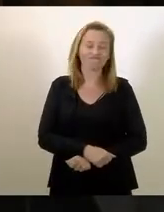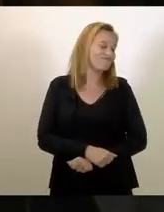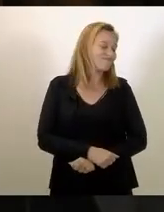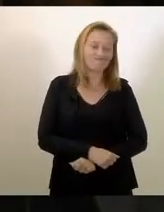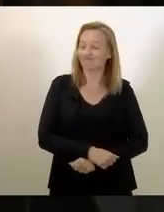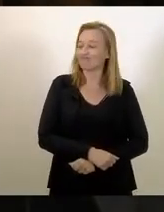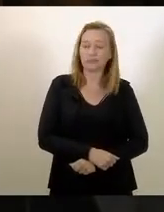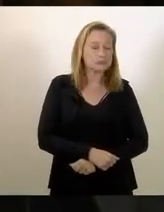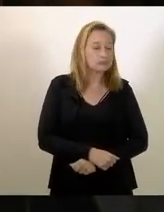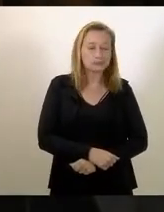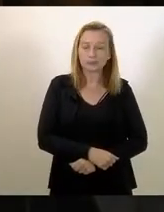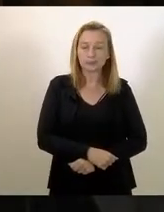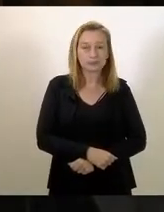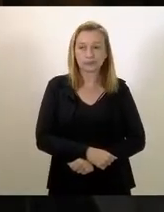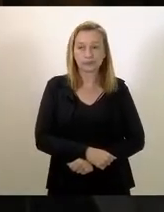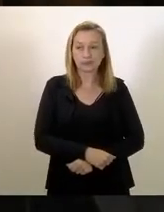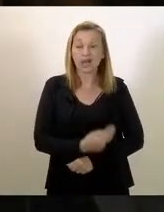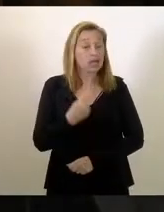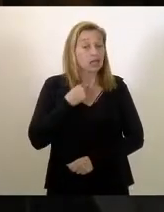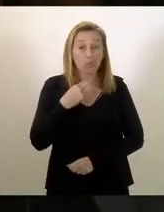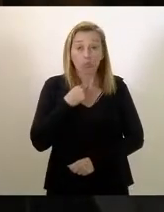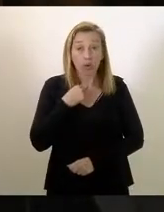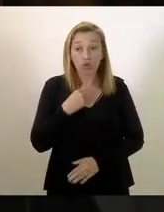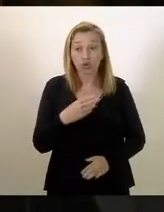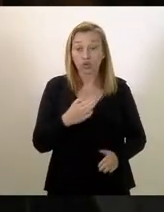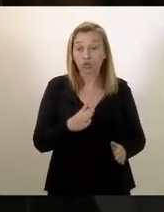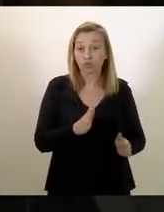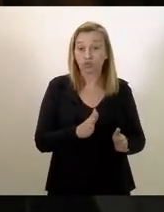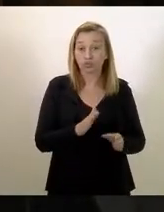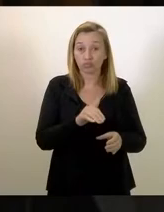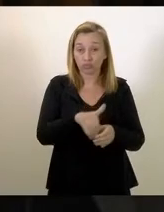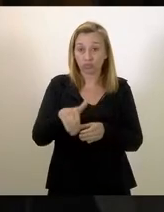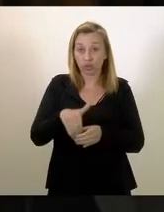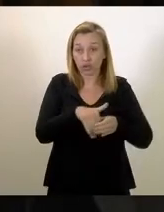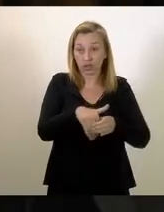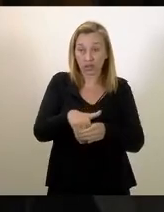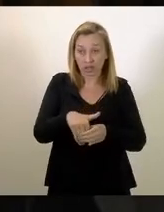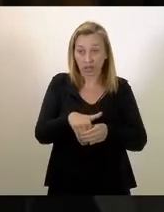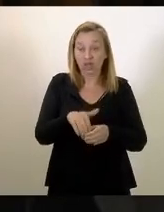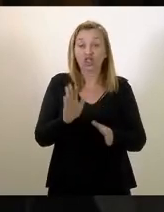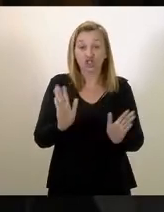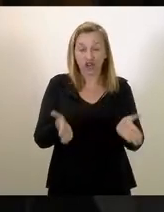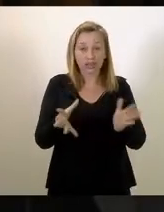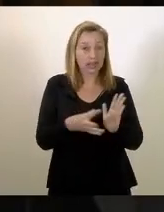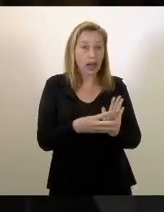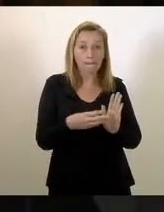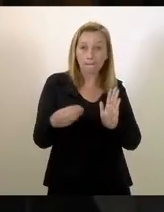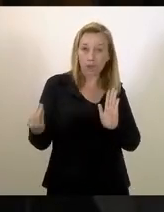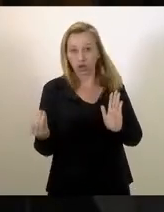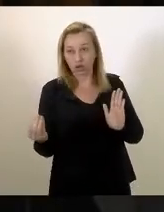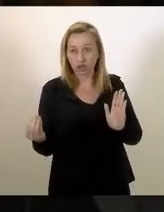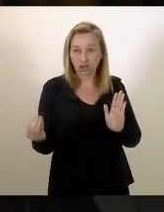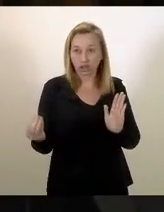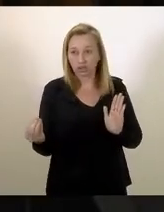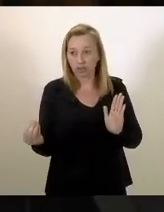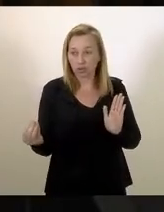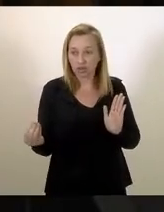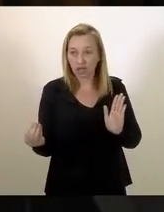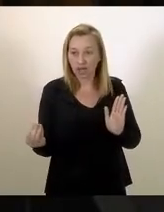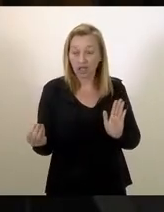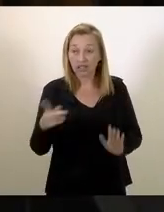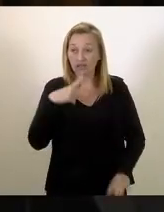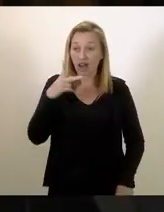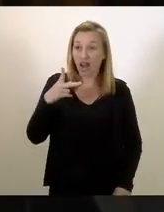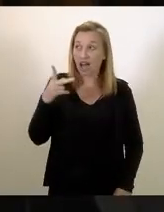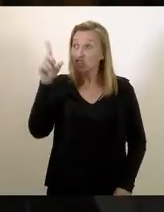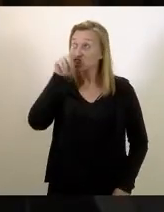você não pode num processo eleitoral já que está na moda falar em Deus e o